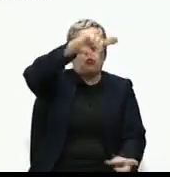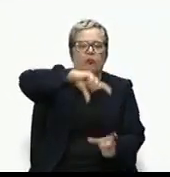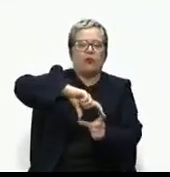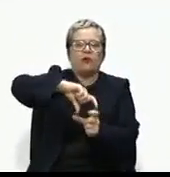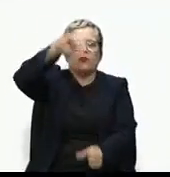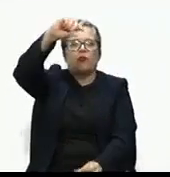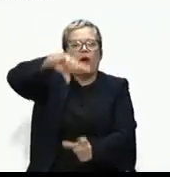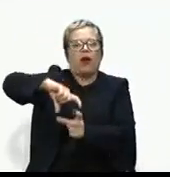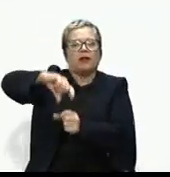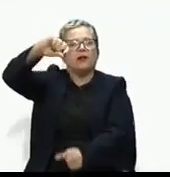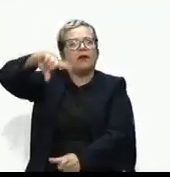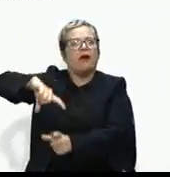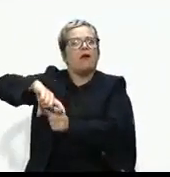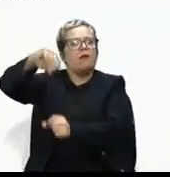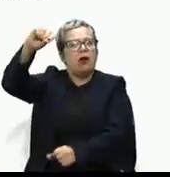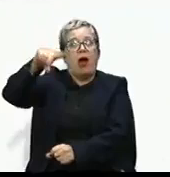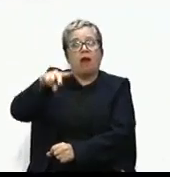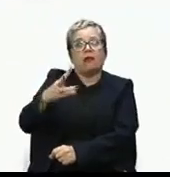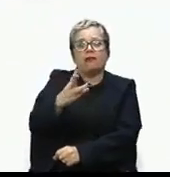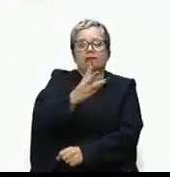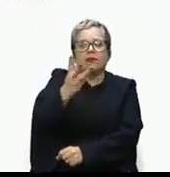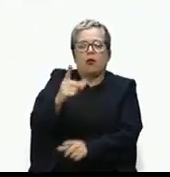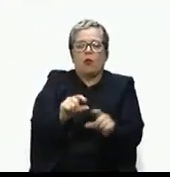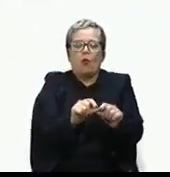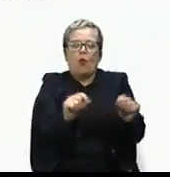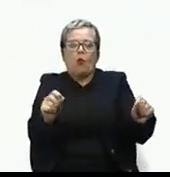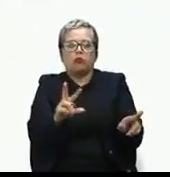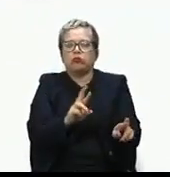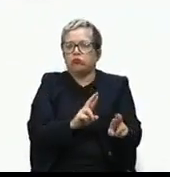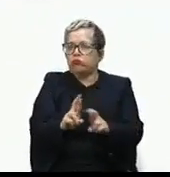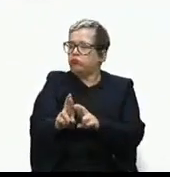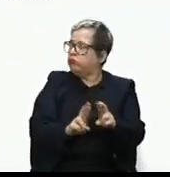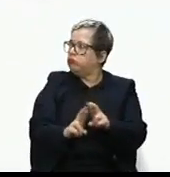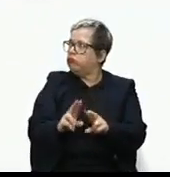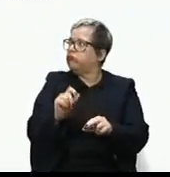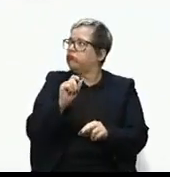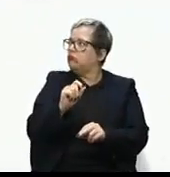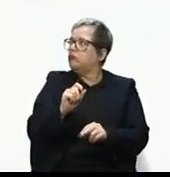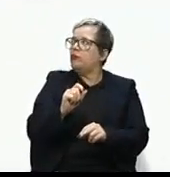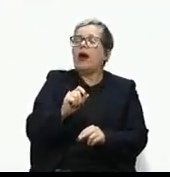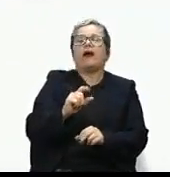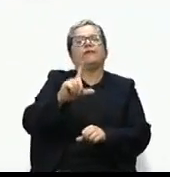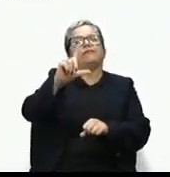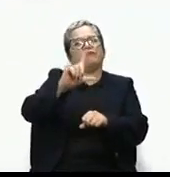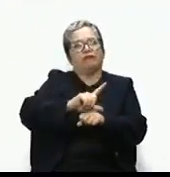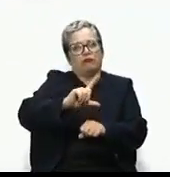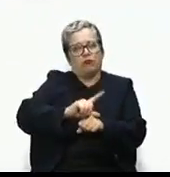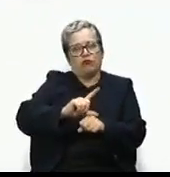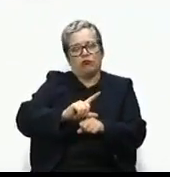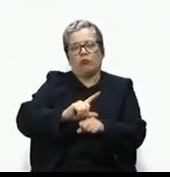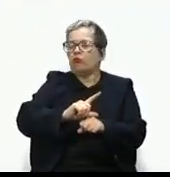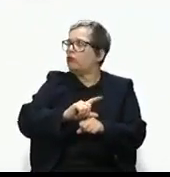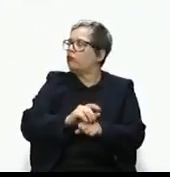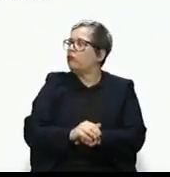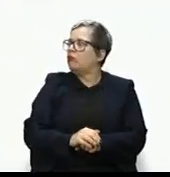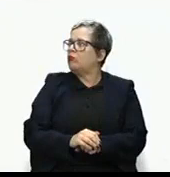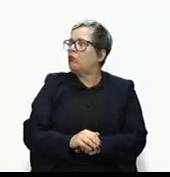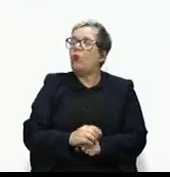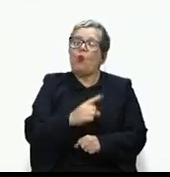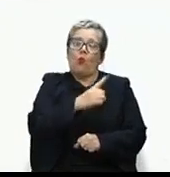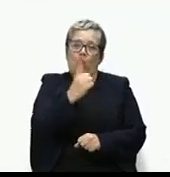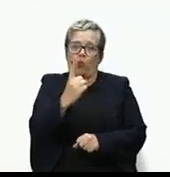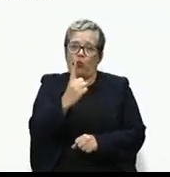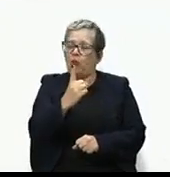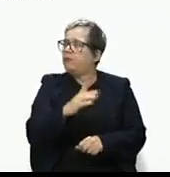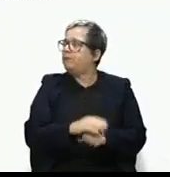Essas 3 linhas, elas vão estar relacionadas a quê? As lojas. A loja